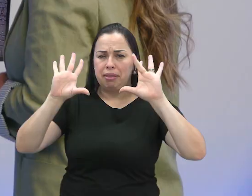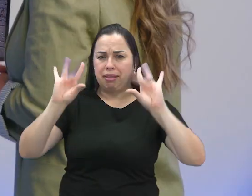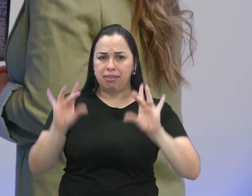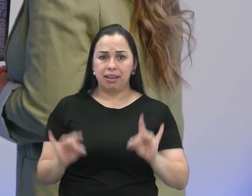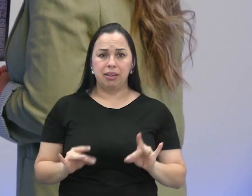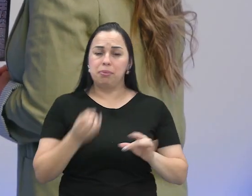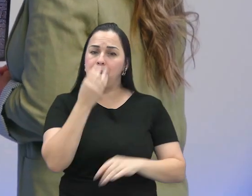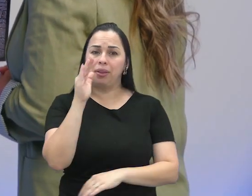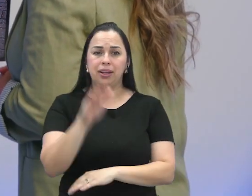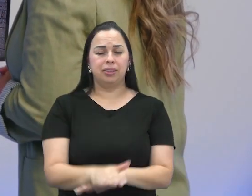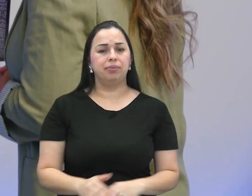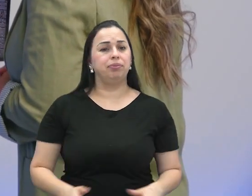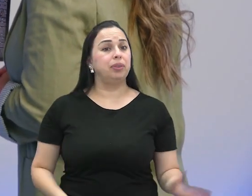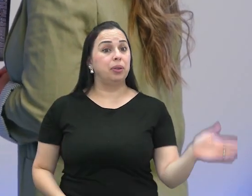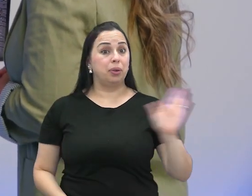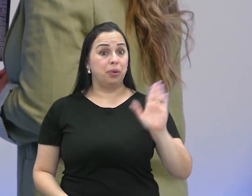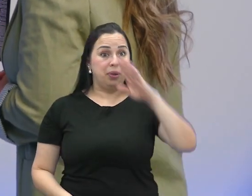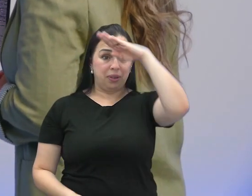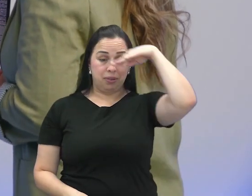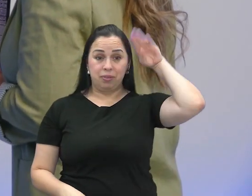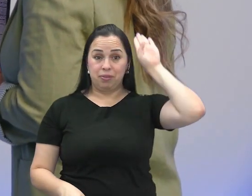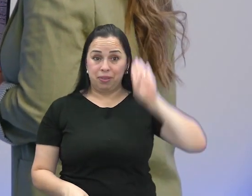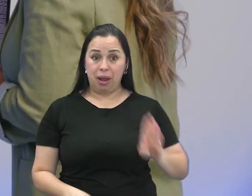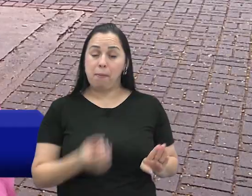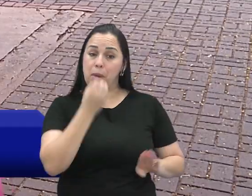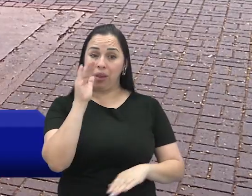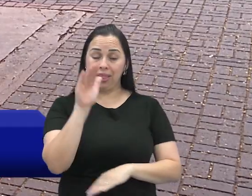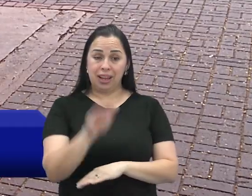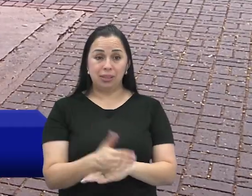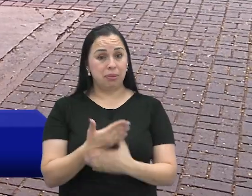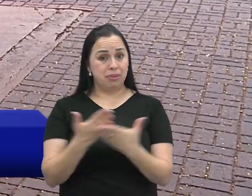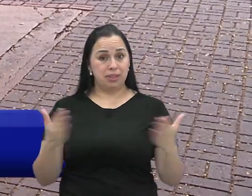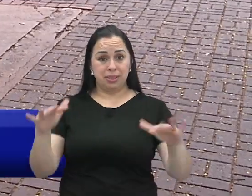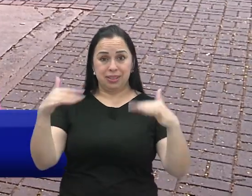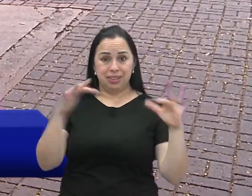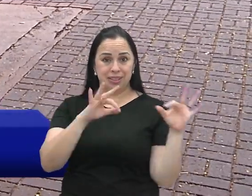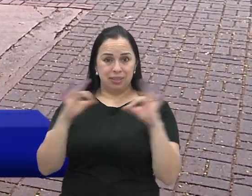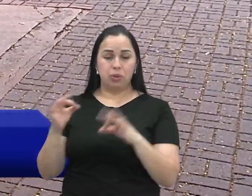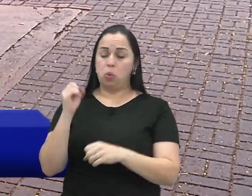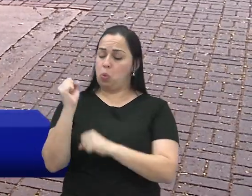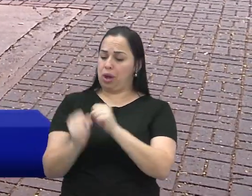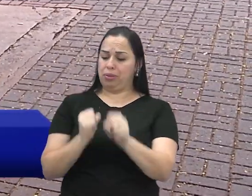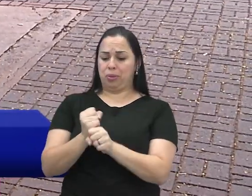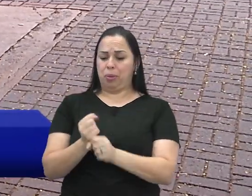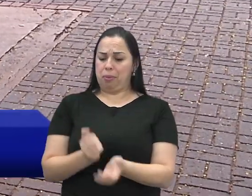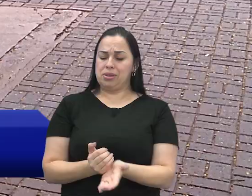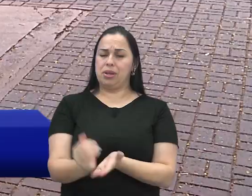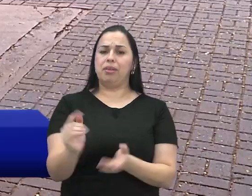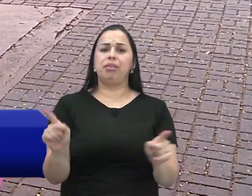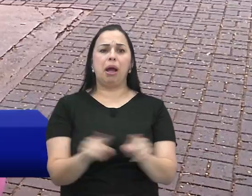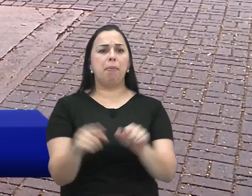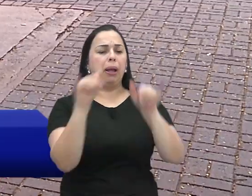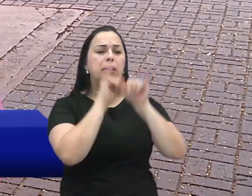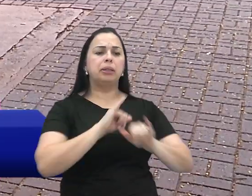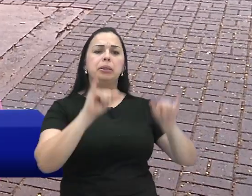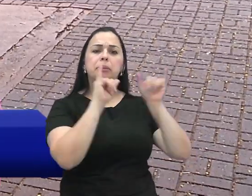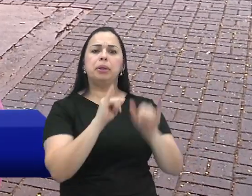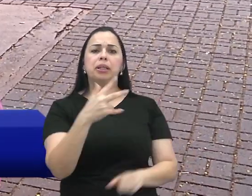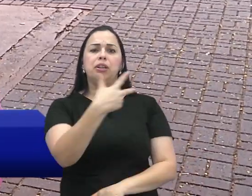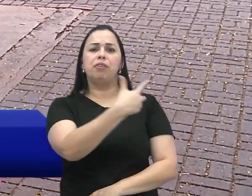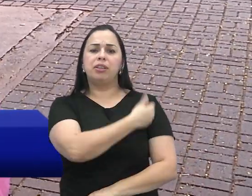Ana. Oi, Fran, boa tarde para você e a todos que nos assistem. O ano começou e com ele também começou a campanha